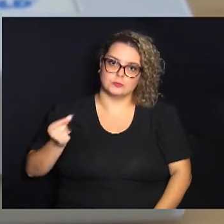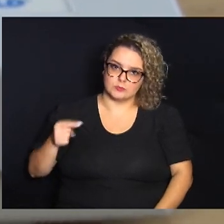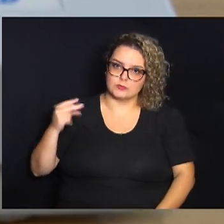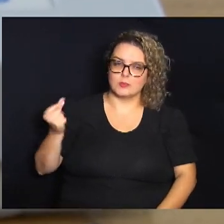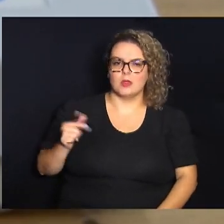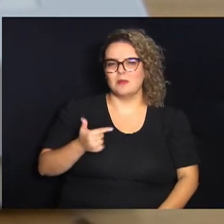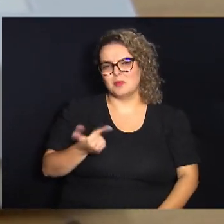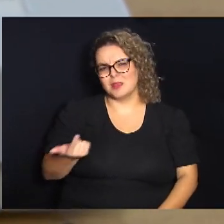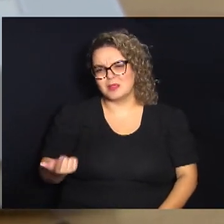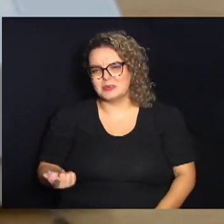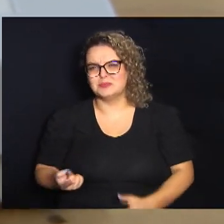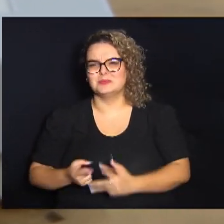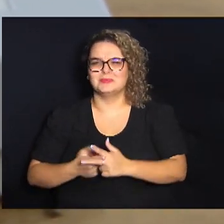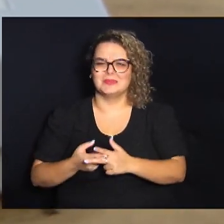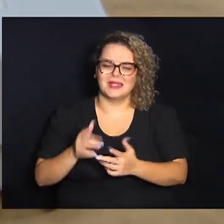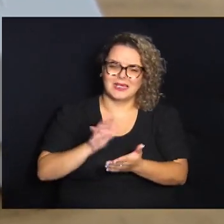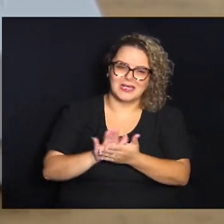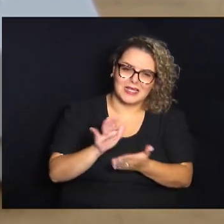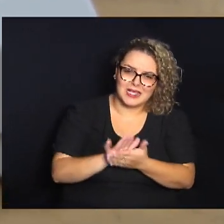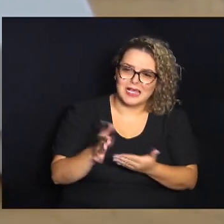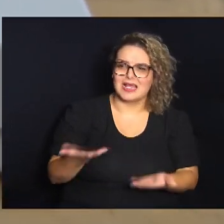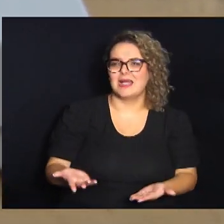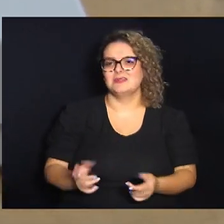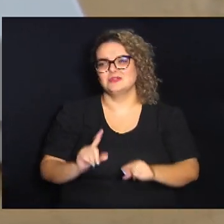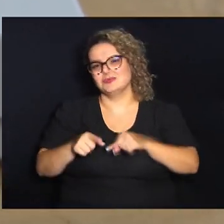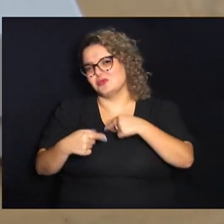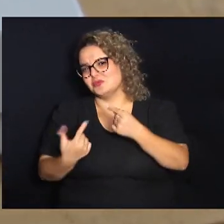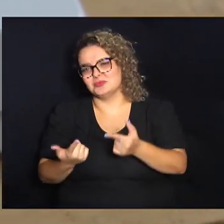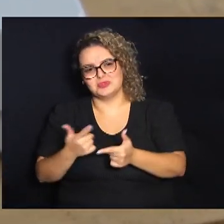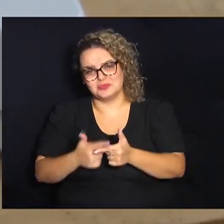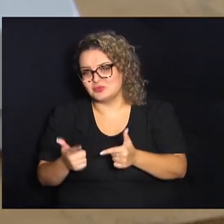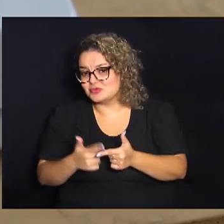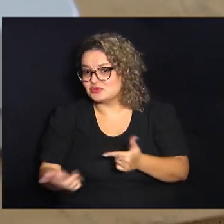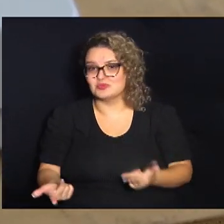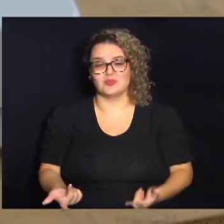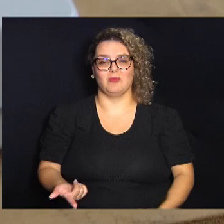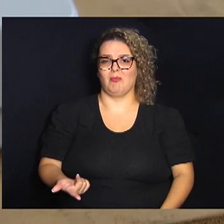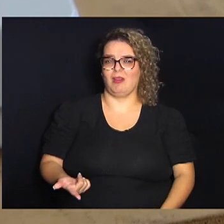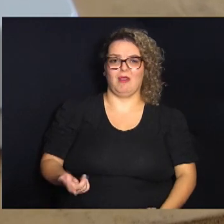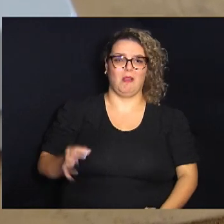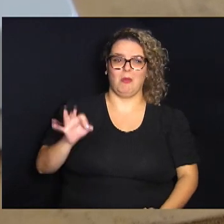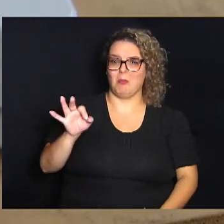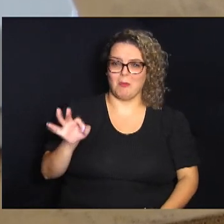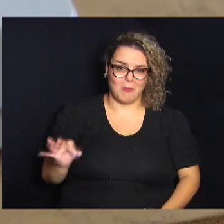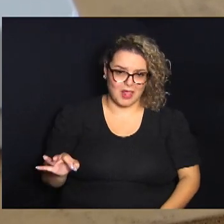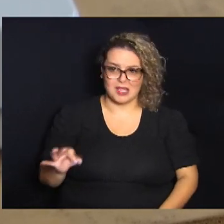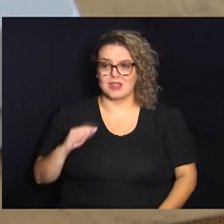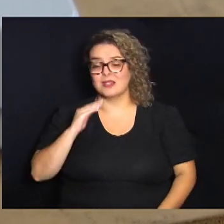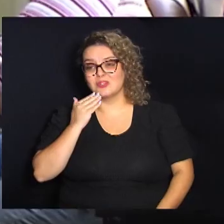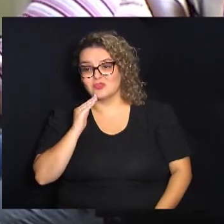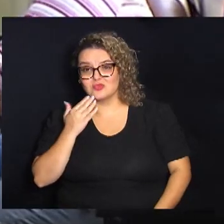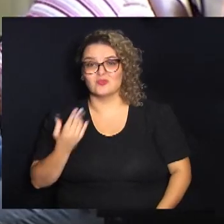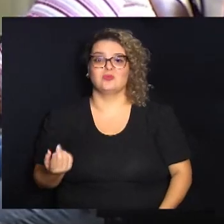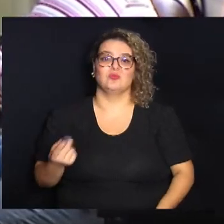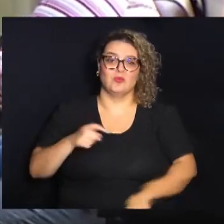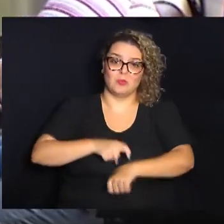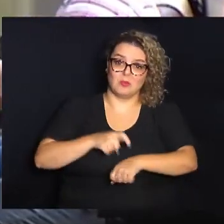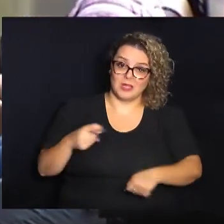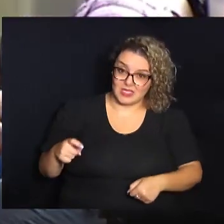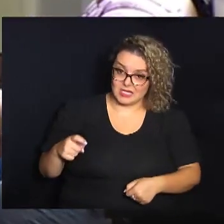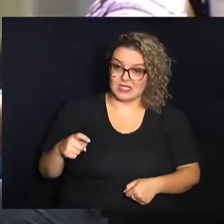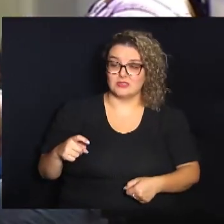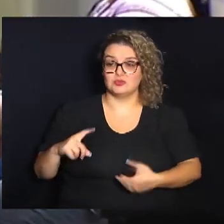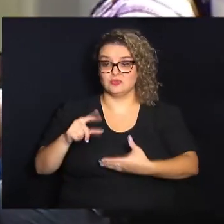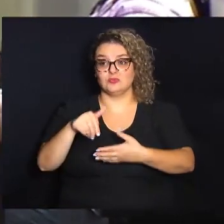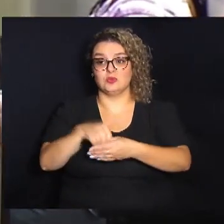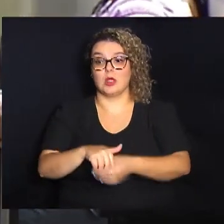muita manutenção, não ter um percentual muito grande de falha durante as eleições. As